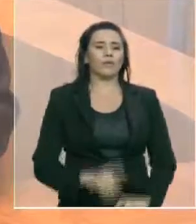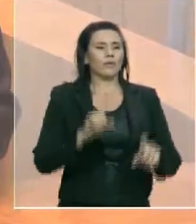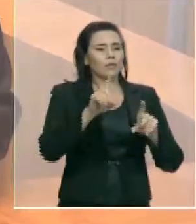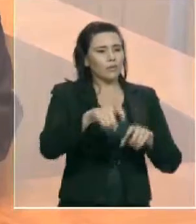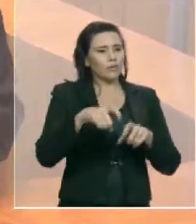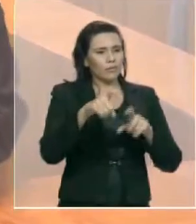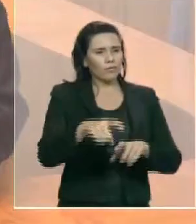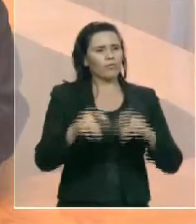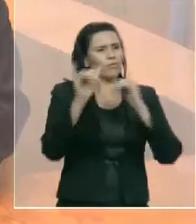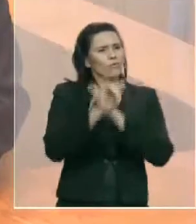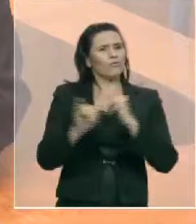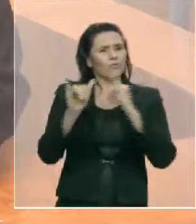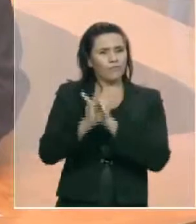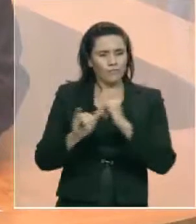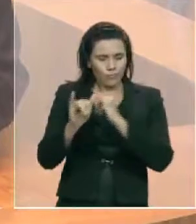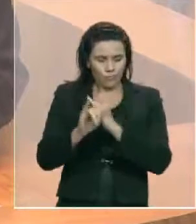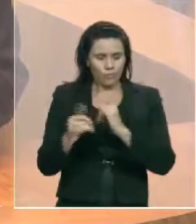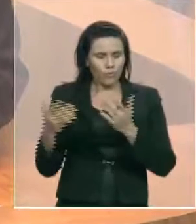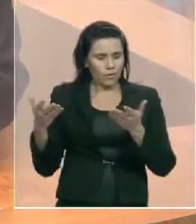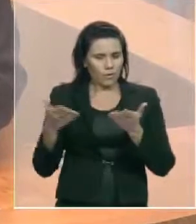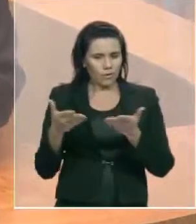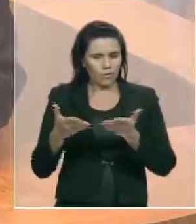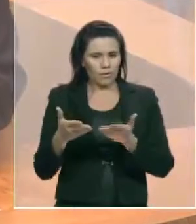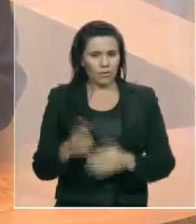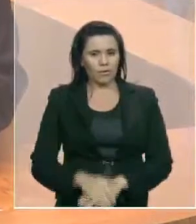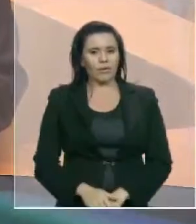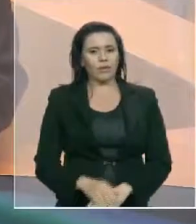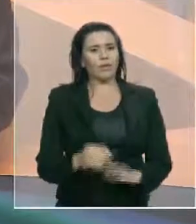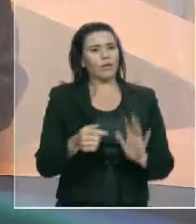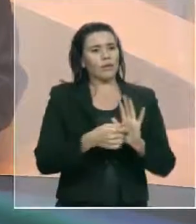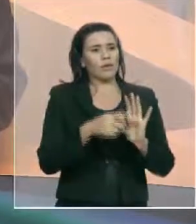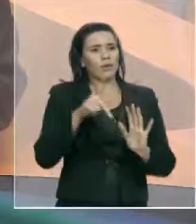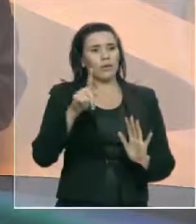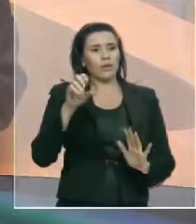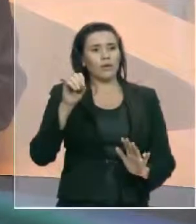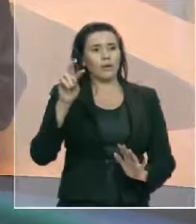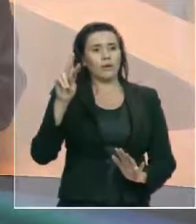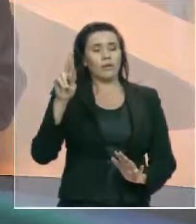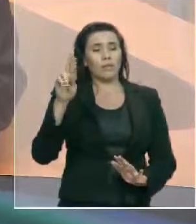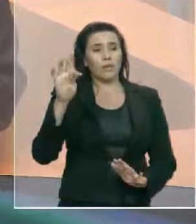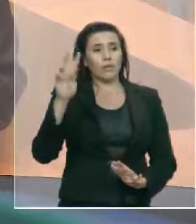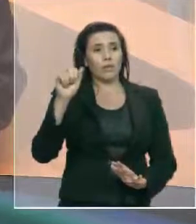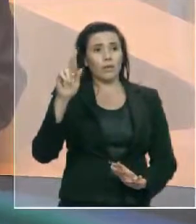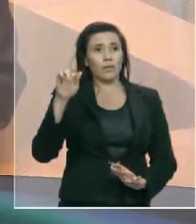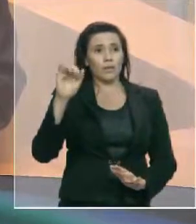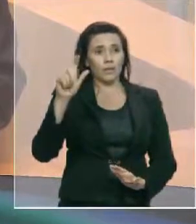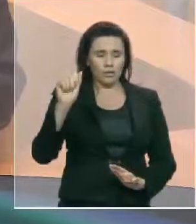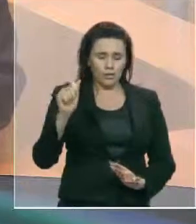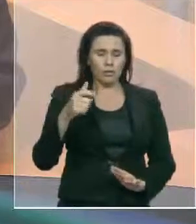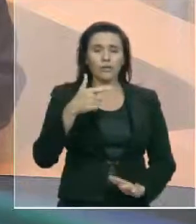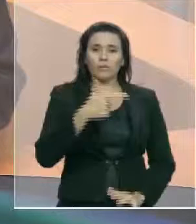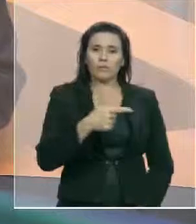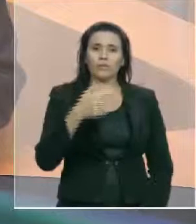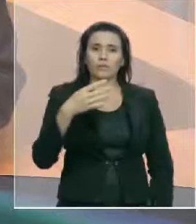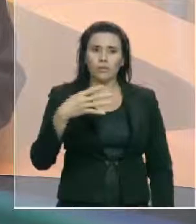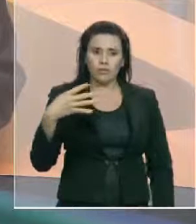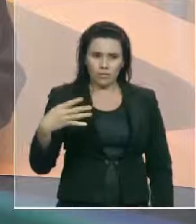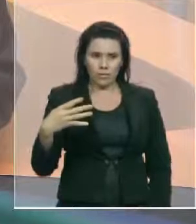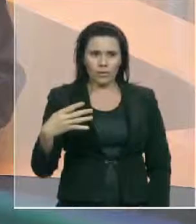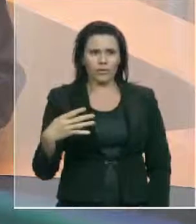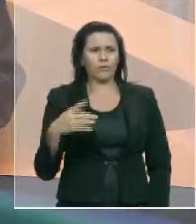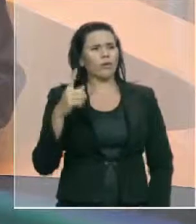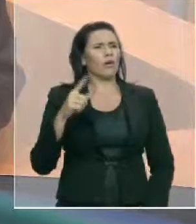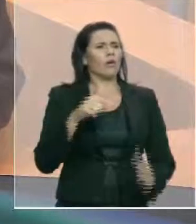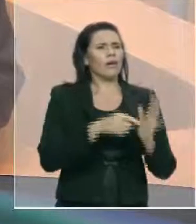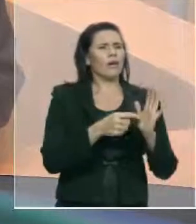últimos dias, através da portaria 244, os municípios selecionados para